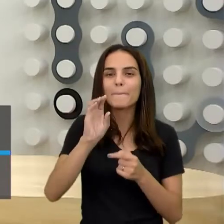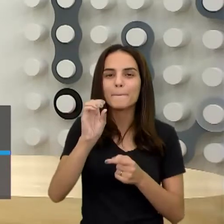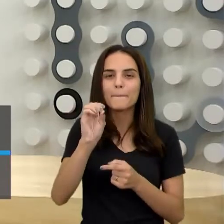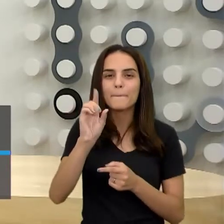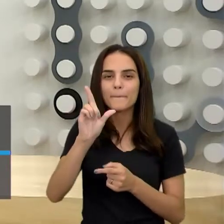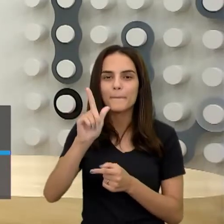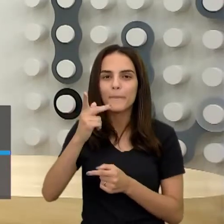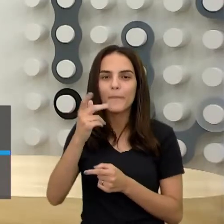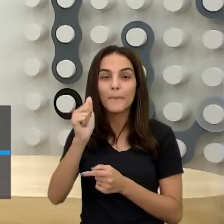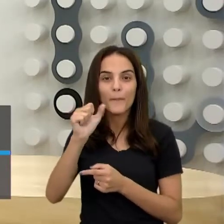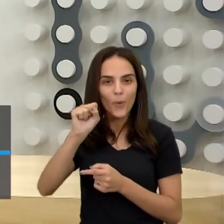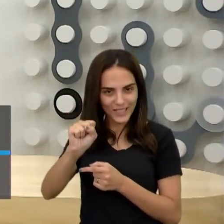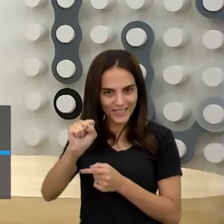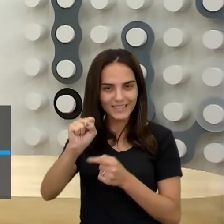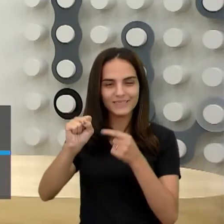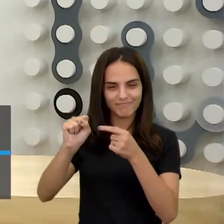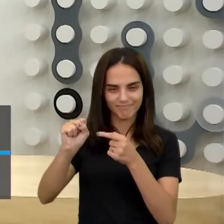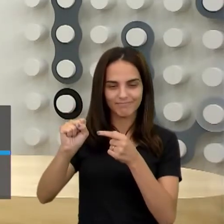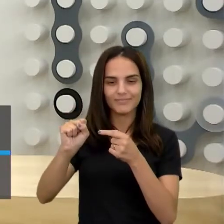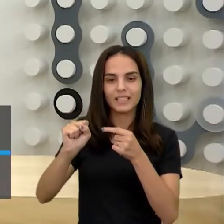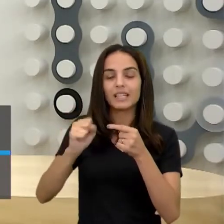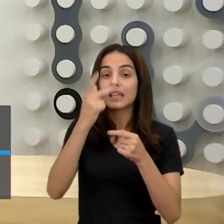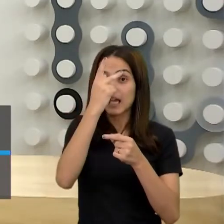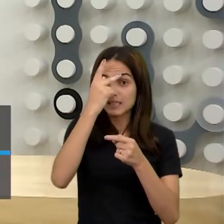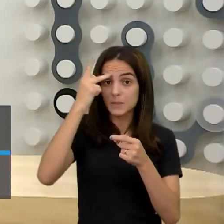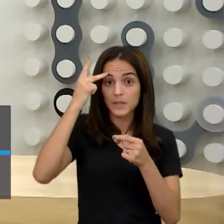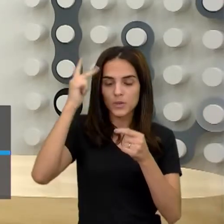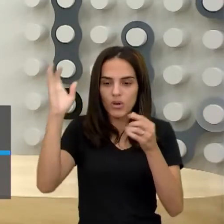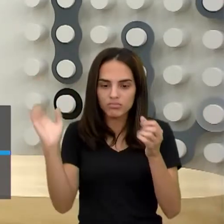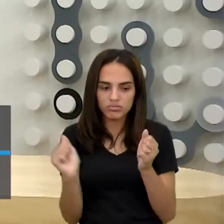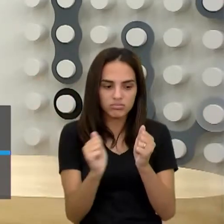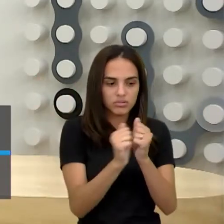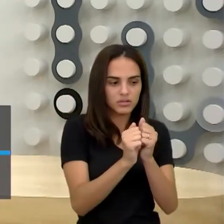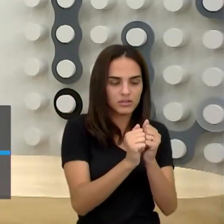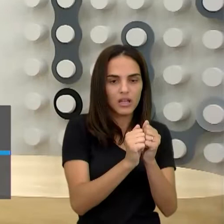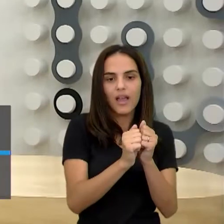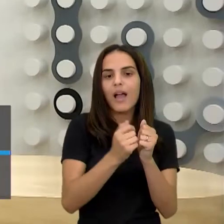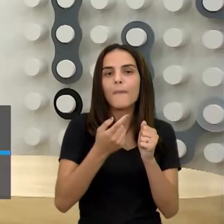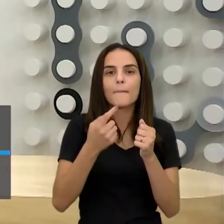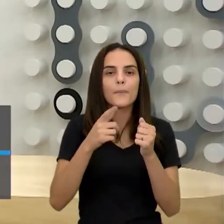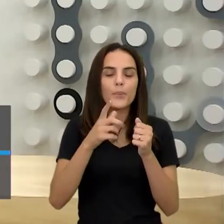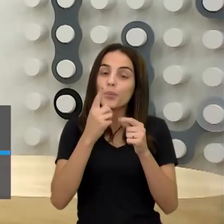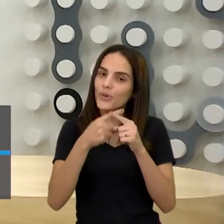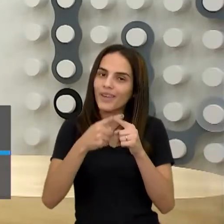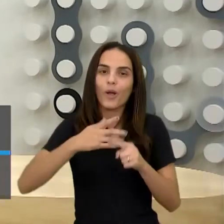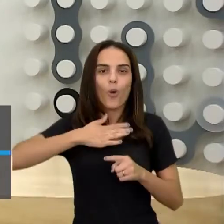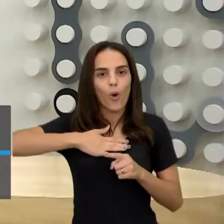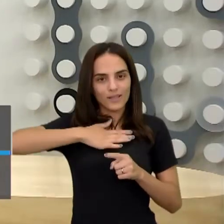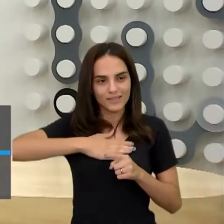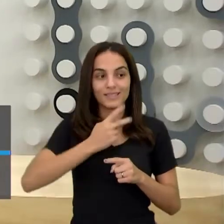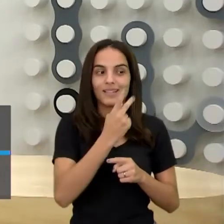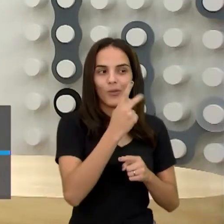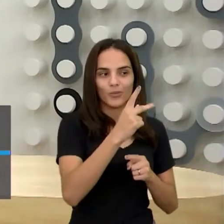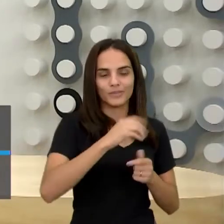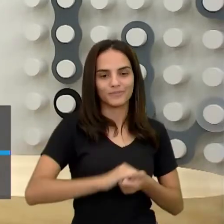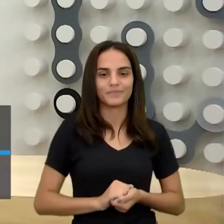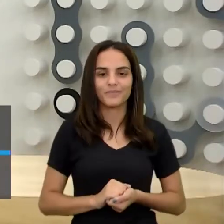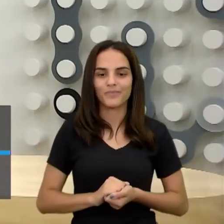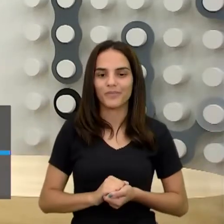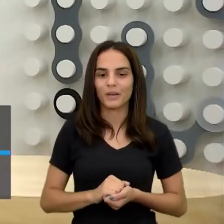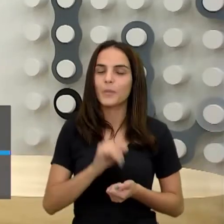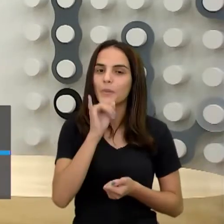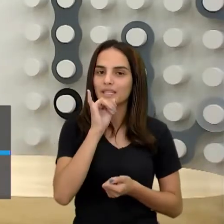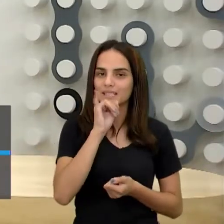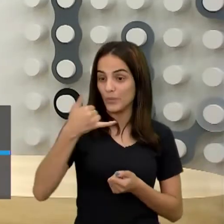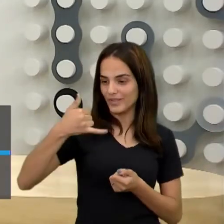está usando esse termo sou eu. Ele fala o quê? Que as pessoas se juntam por afinidades. Então, o que acontece? Você, a partir de um aparelho